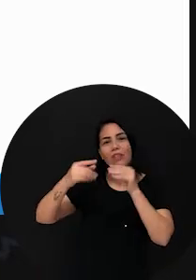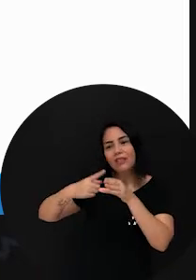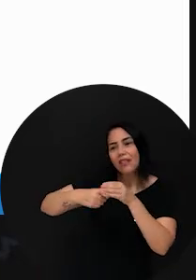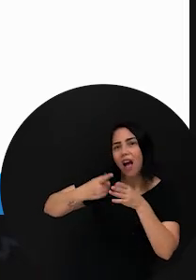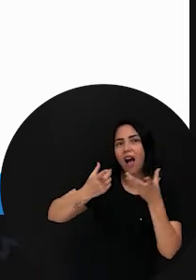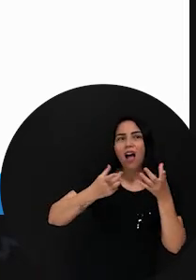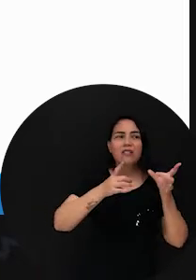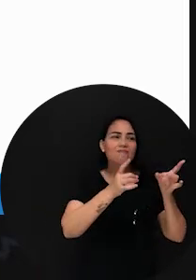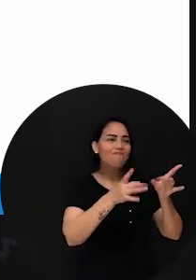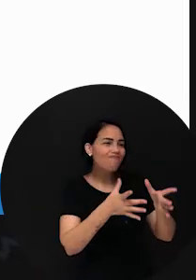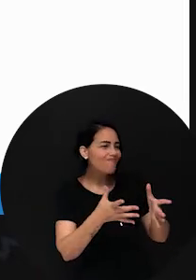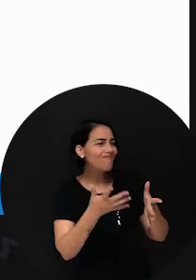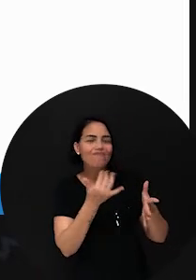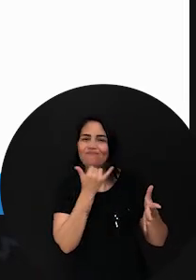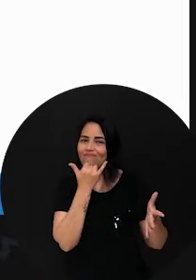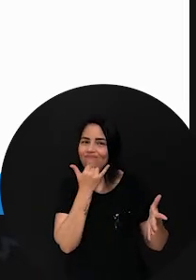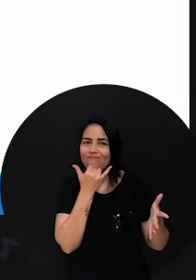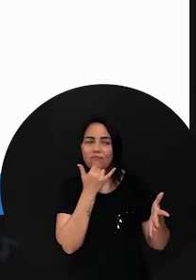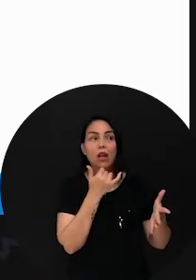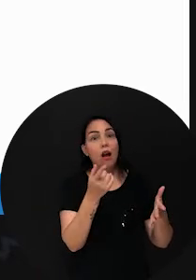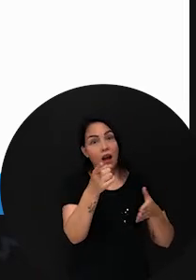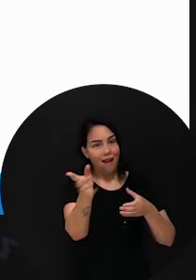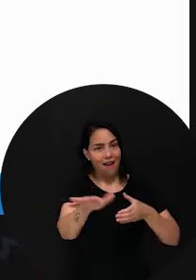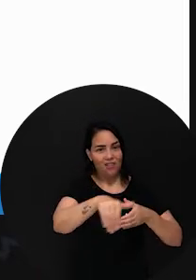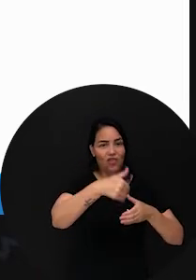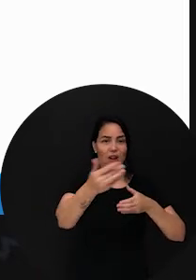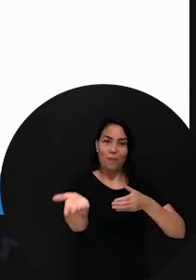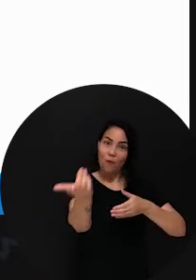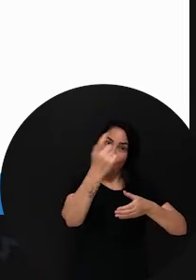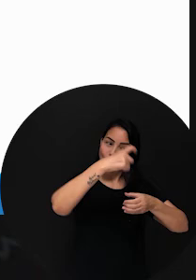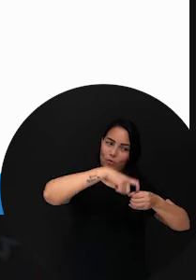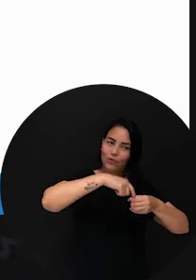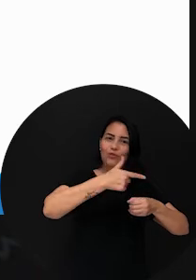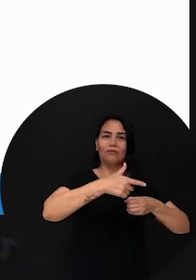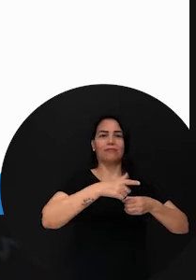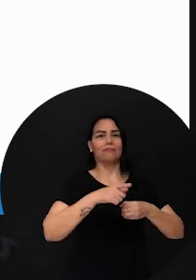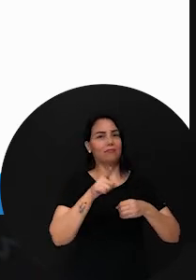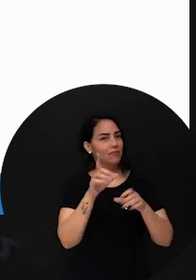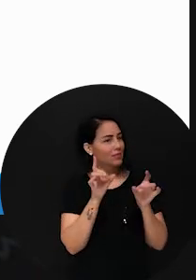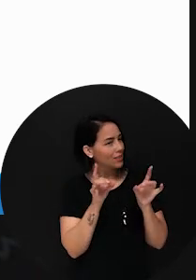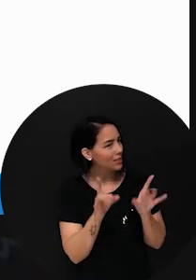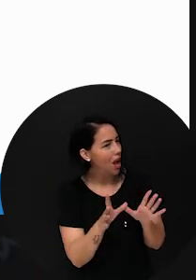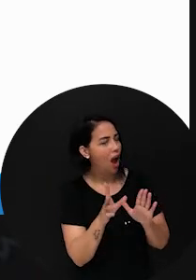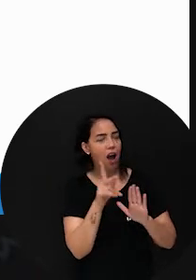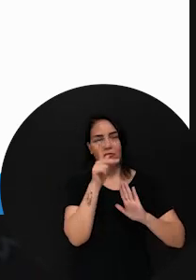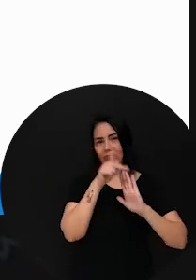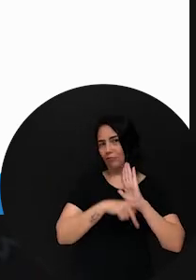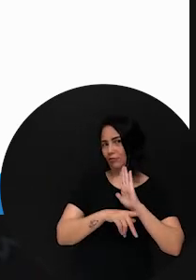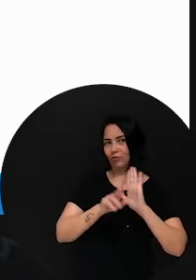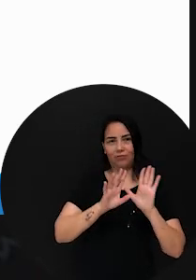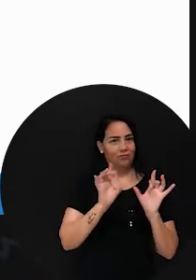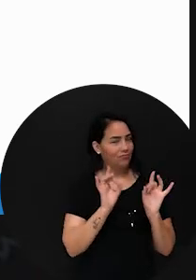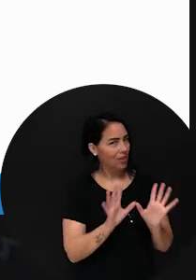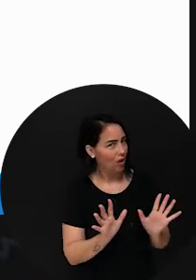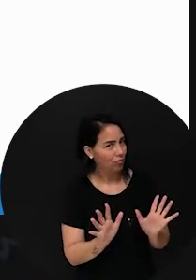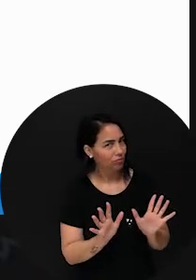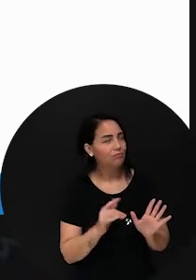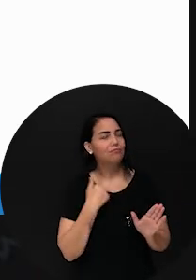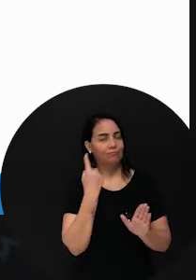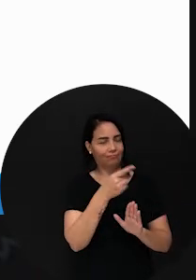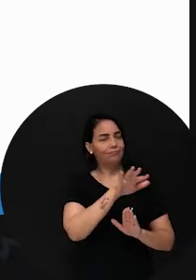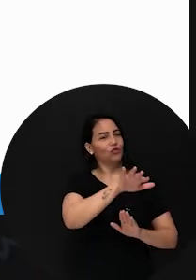cidade, ou surge algum imprevisto, ela tem que desistir do projeto, a gente vai lá e vai chamar o próximo da